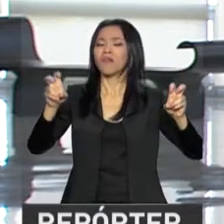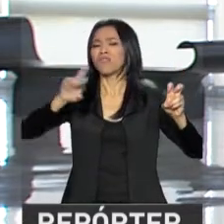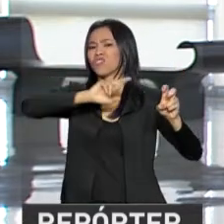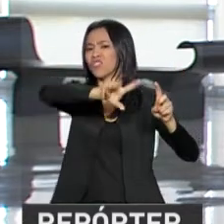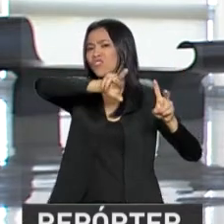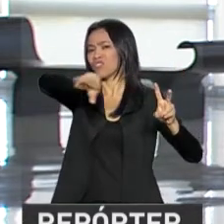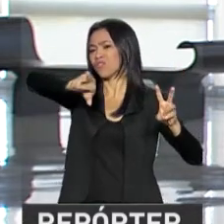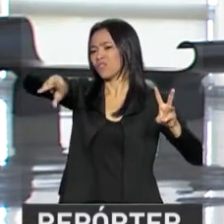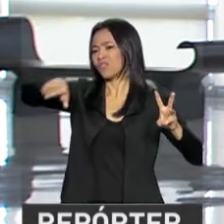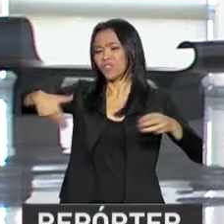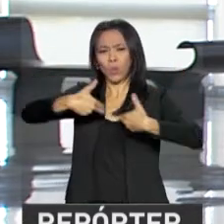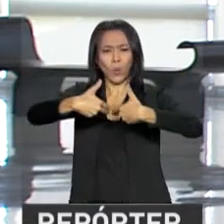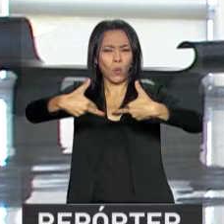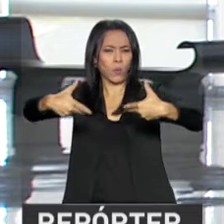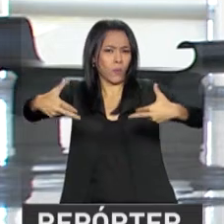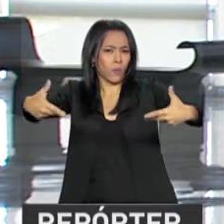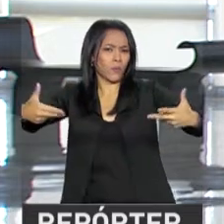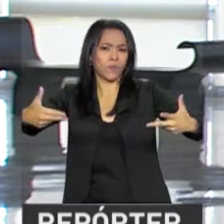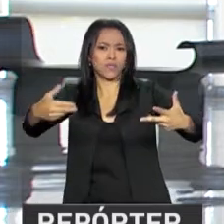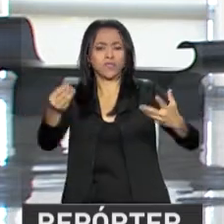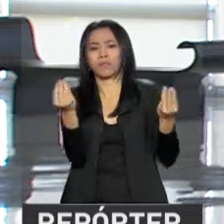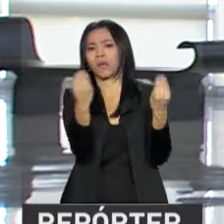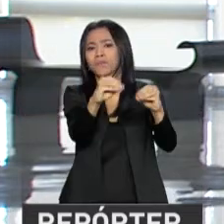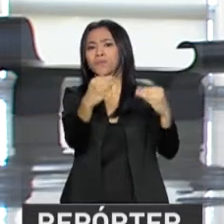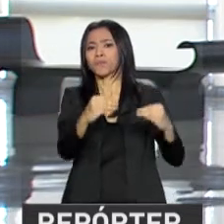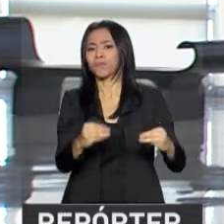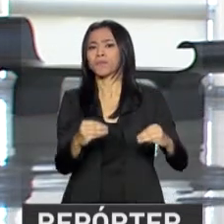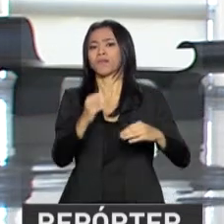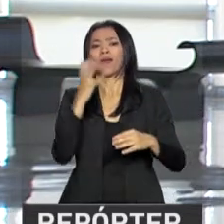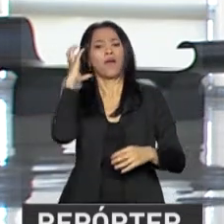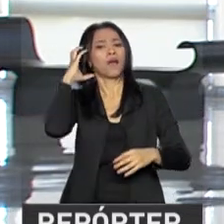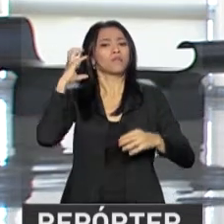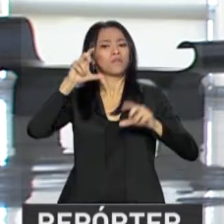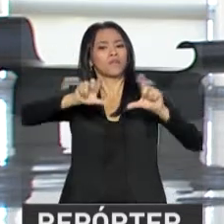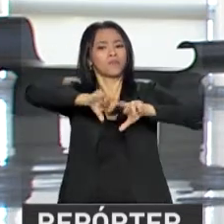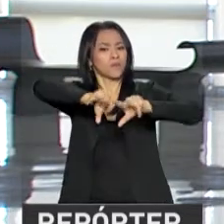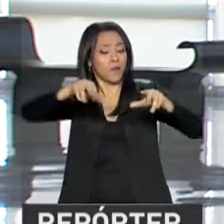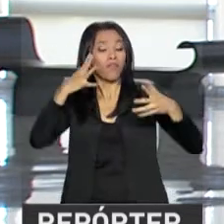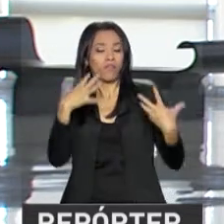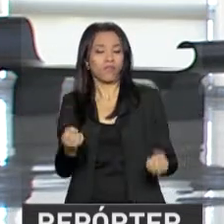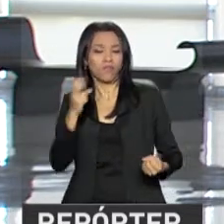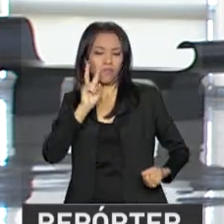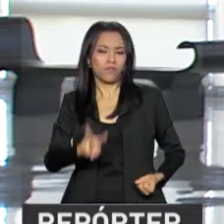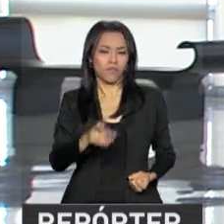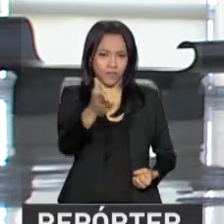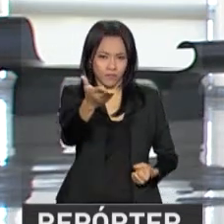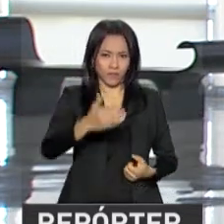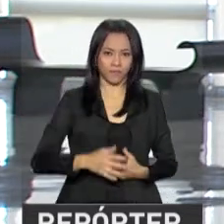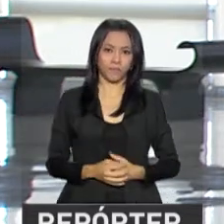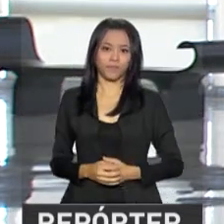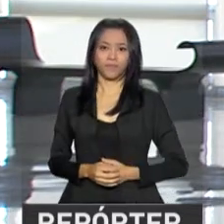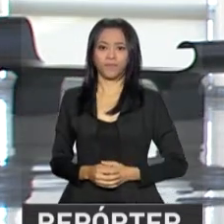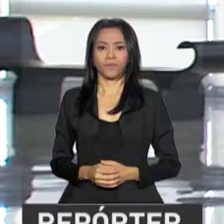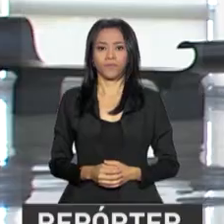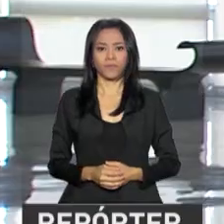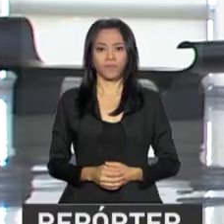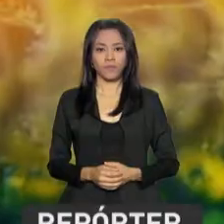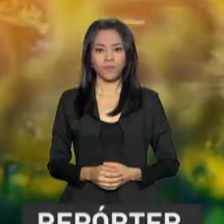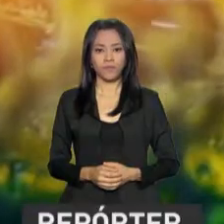tipos de produtos para várias mídias nós vamos assistir agora um trecho do vídeo da campanha